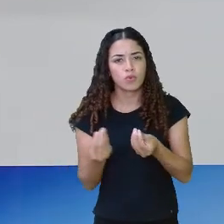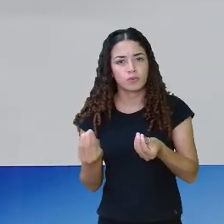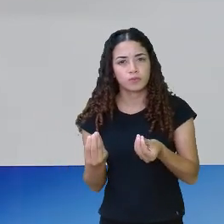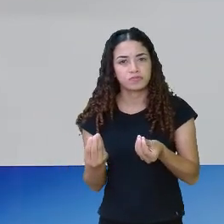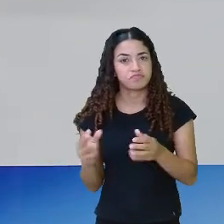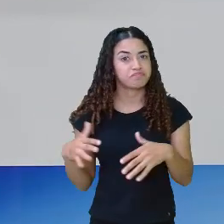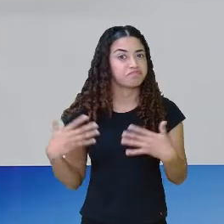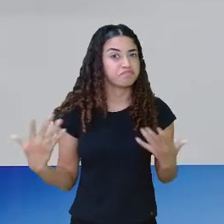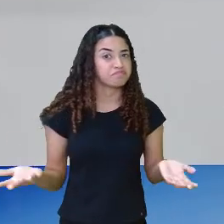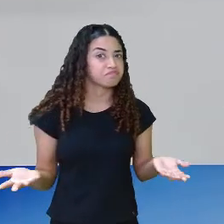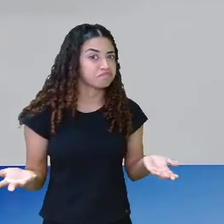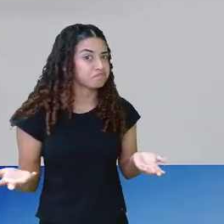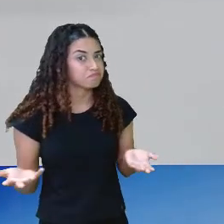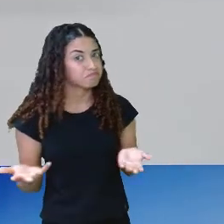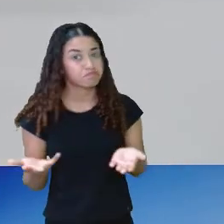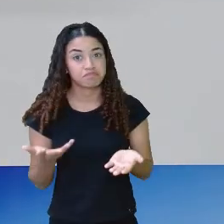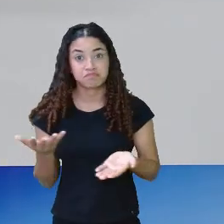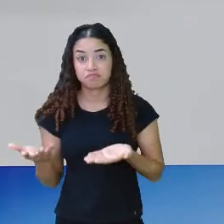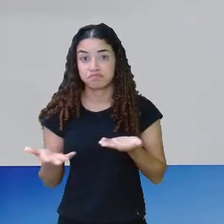E aí, quinto ano?